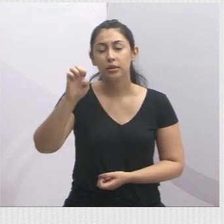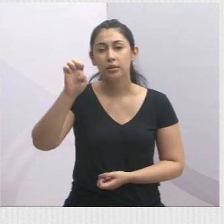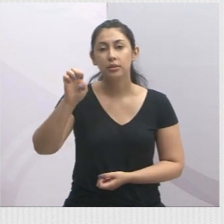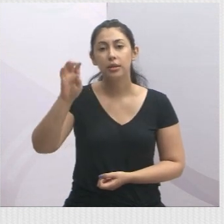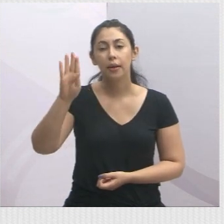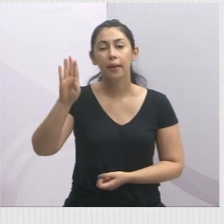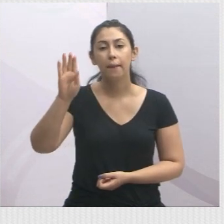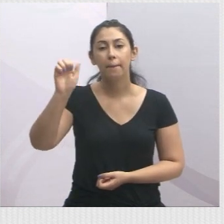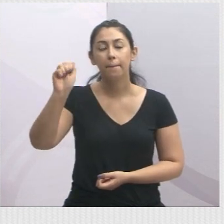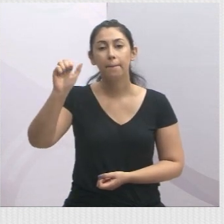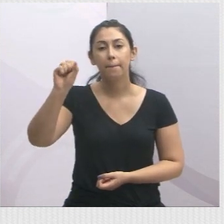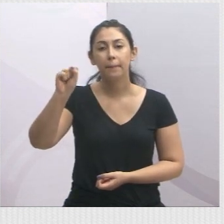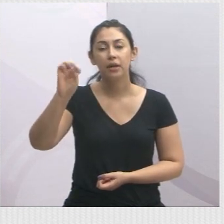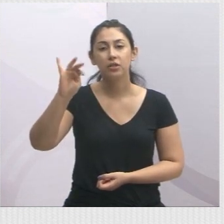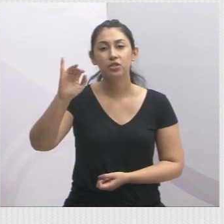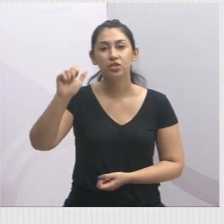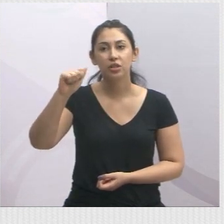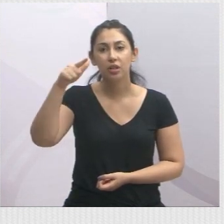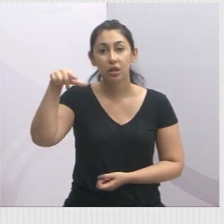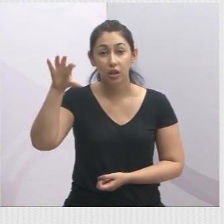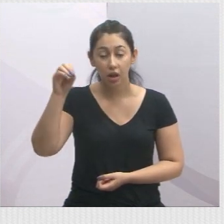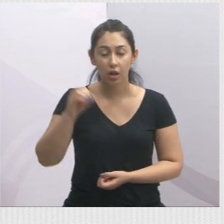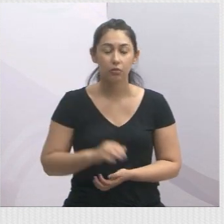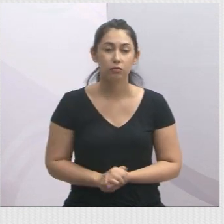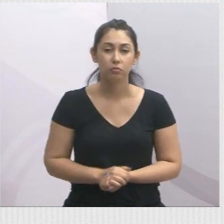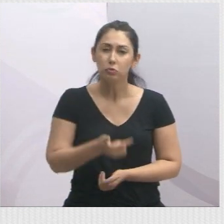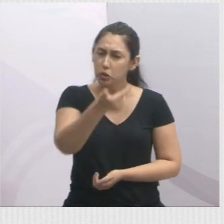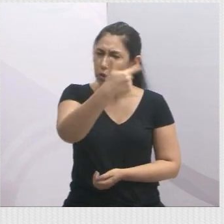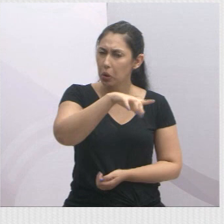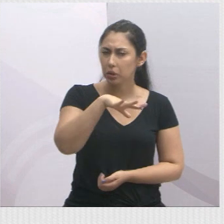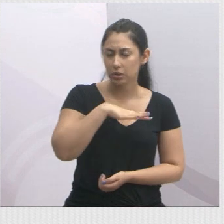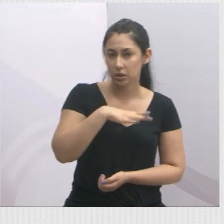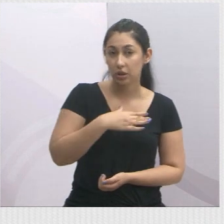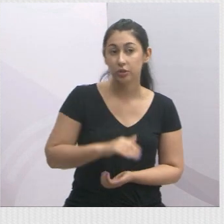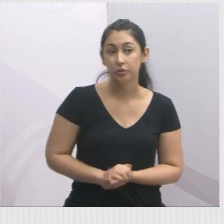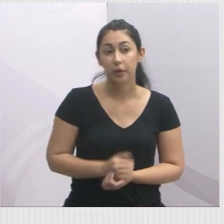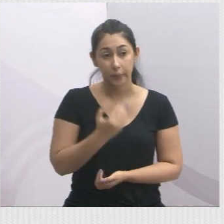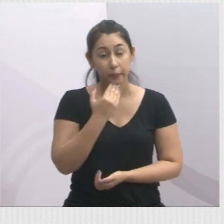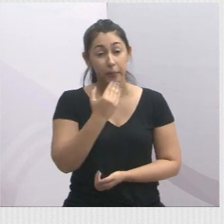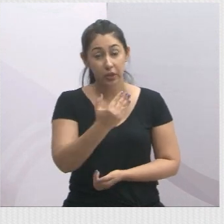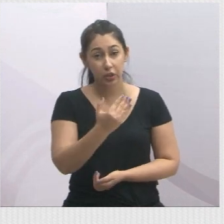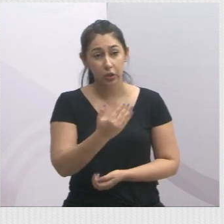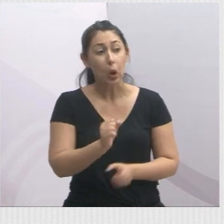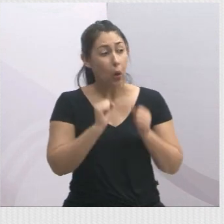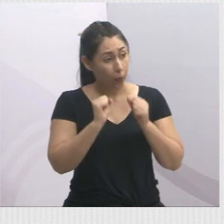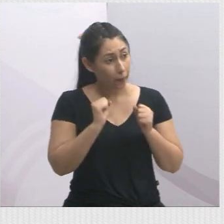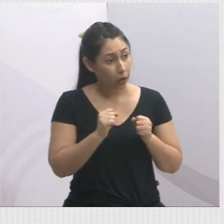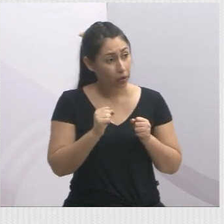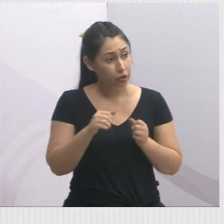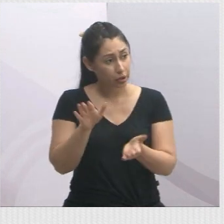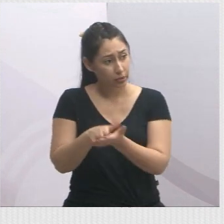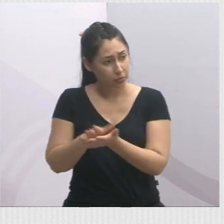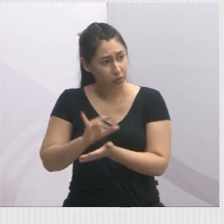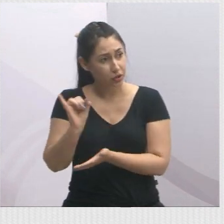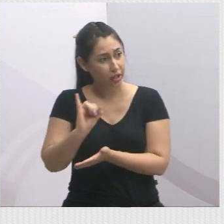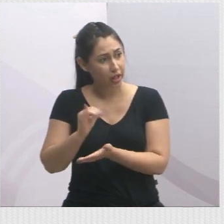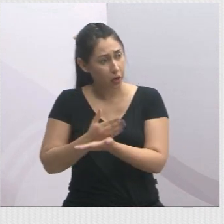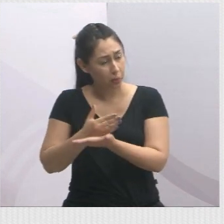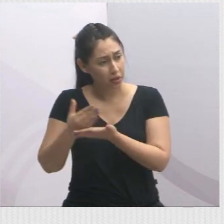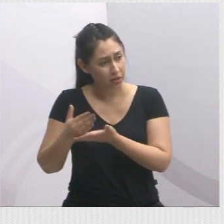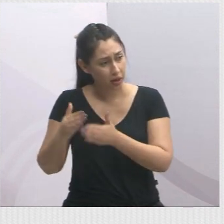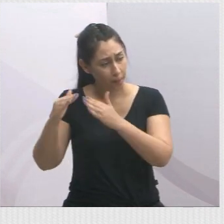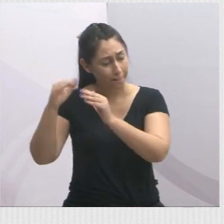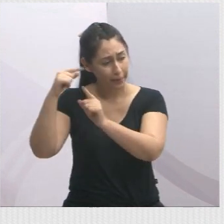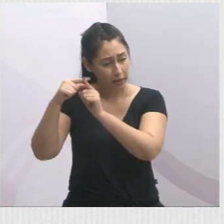de Deus na cidade de Mogi das Cruzes, São Paulo, solicitando ao mesmo que abrisse uma congregação na cidade de